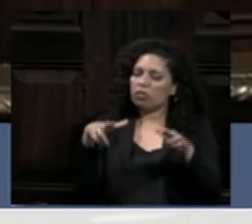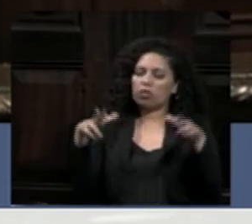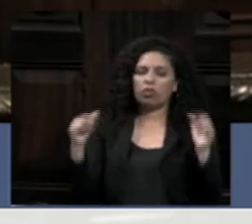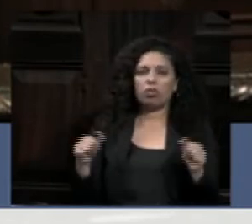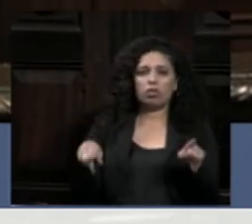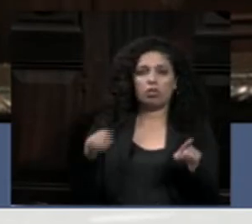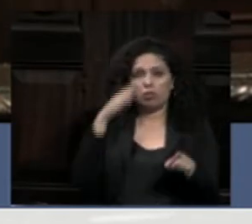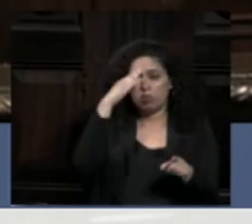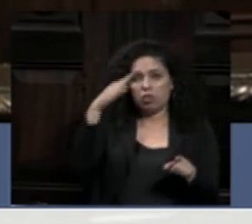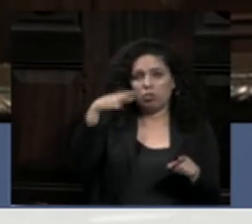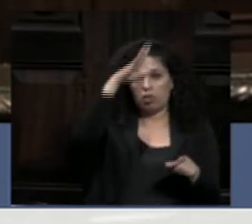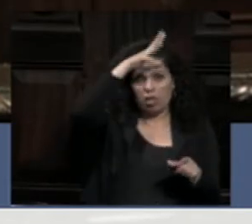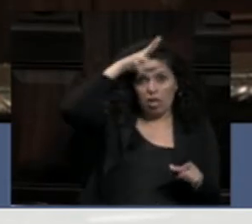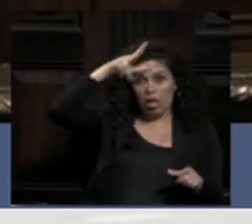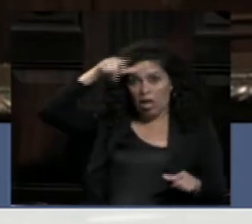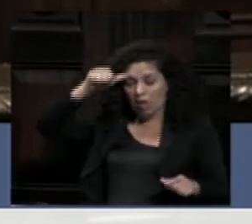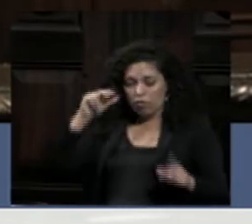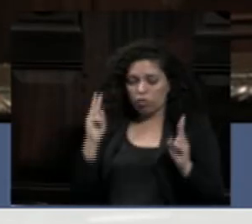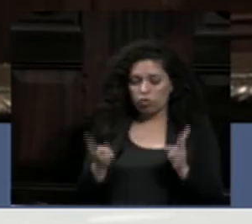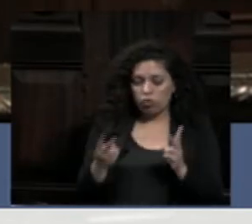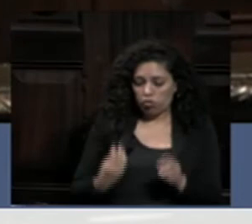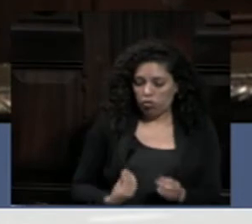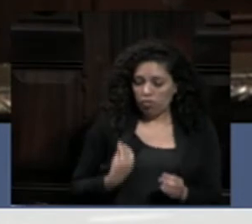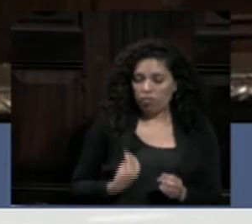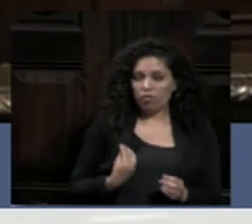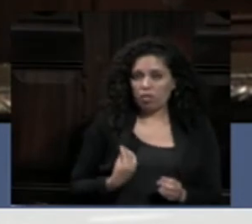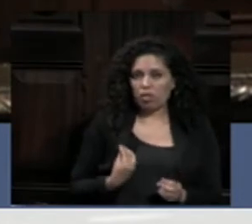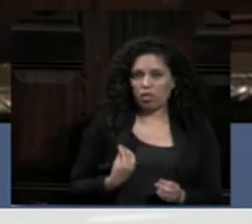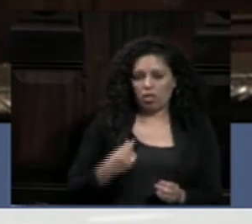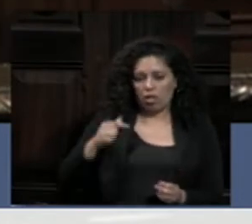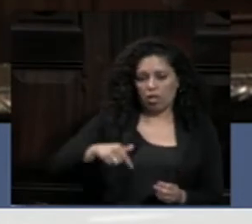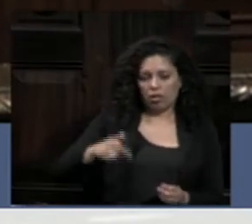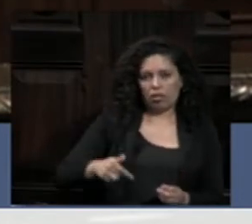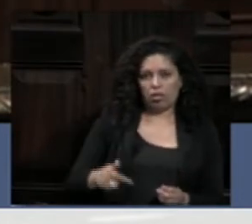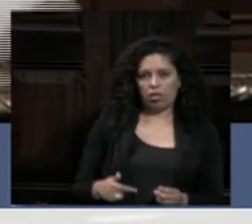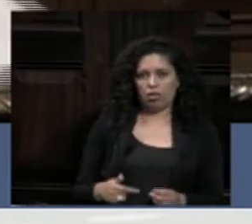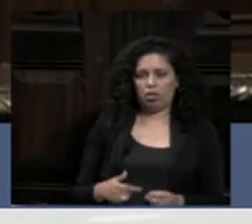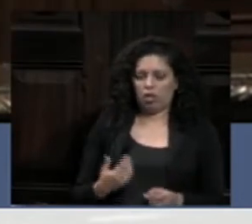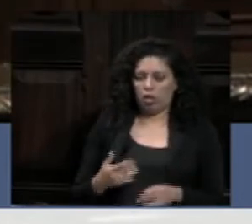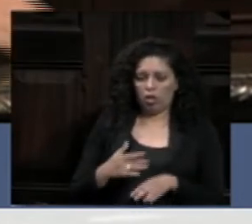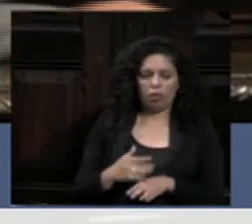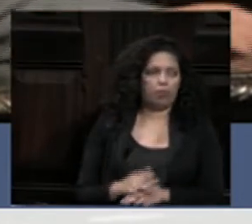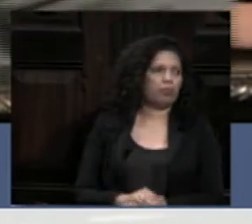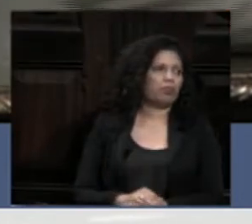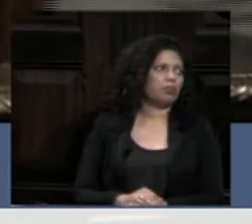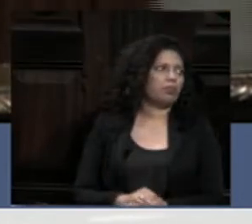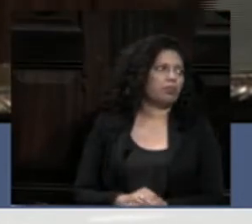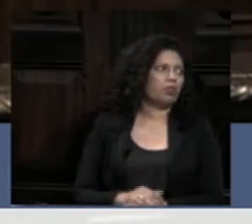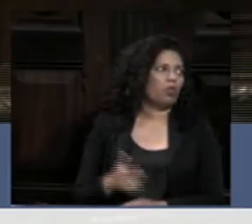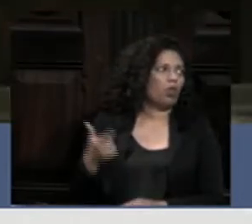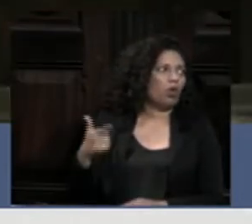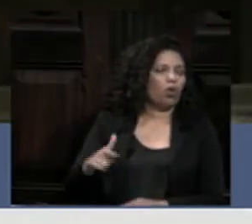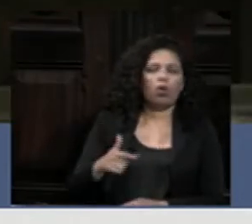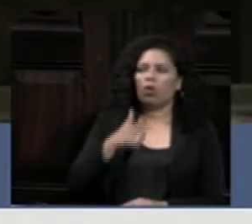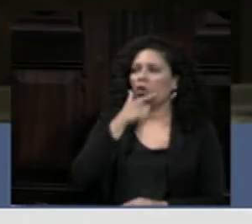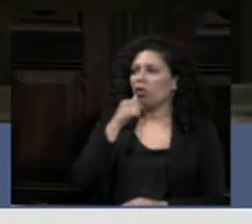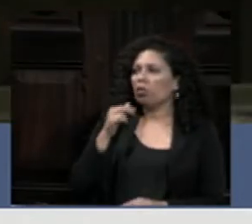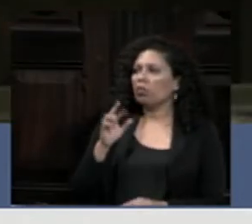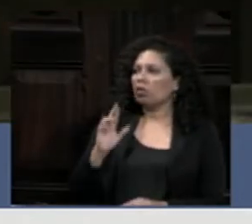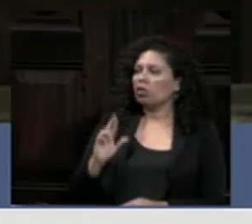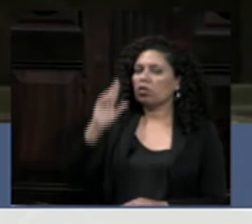África permaneça viva na sua dor, para que essa dor nunca mais se repita. Obrigado, senhor presidente. Próximo orador inscrito é o nobre deputado